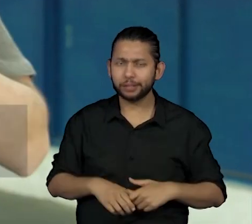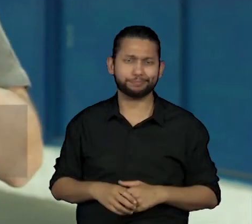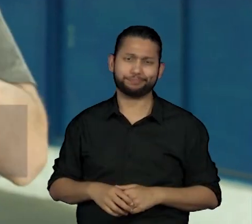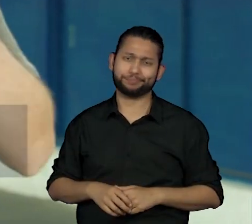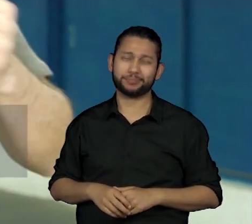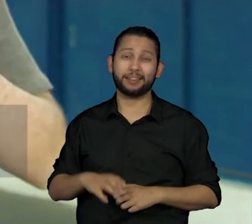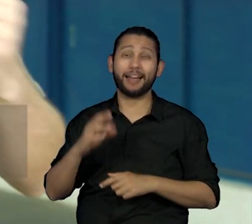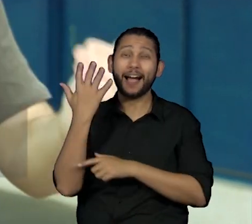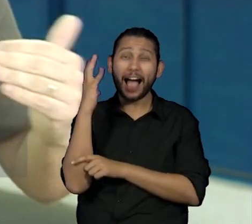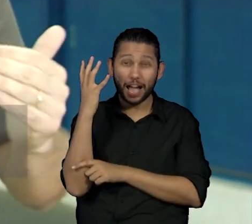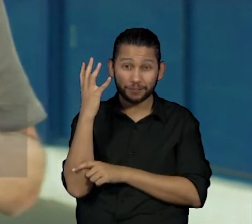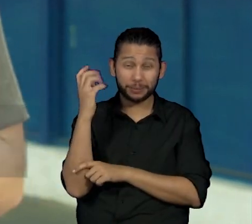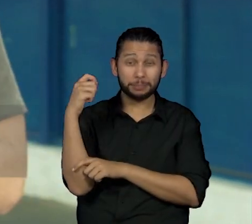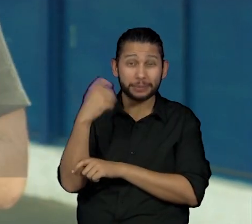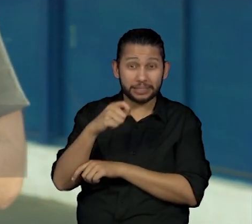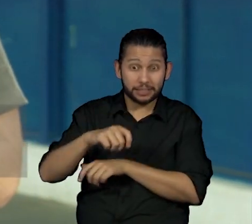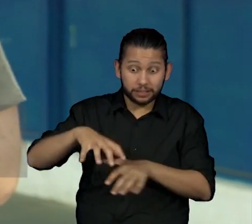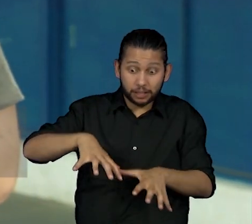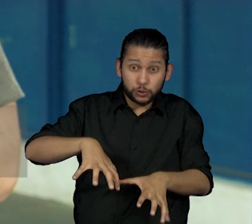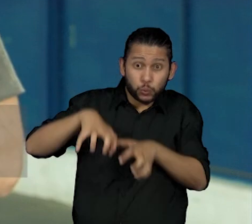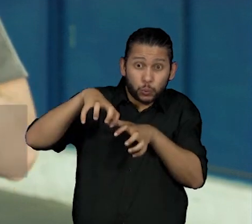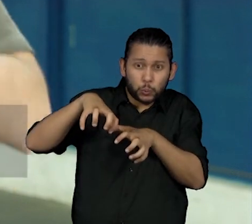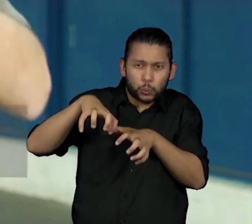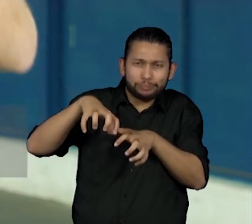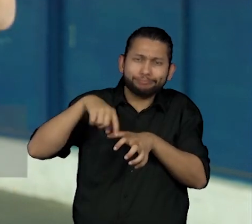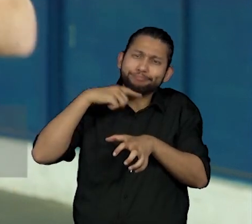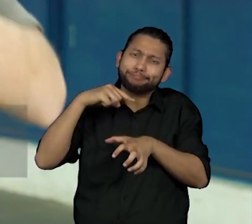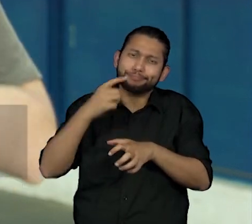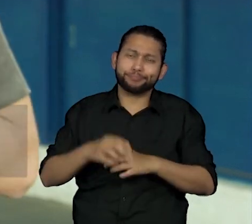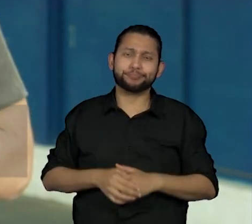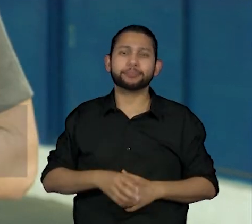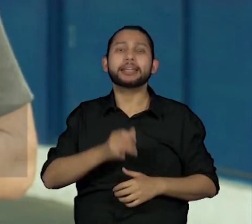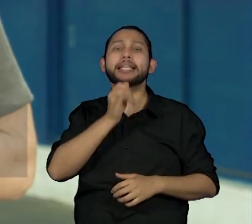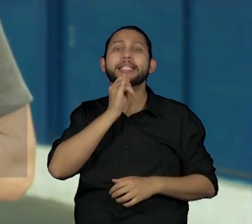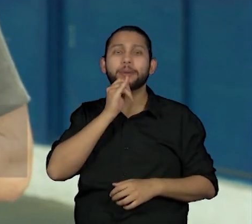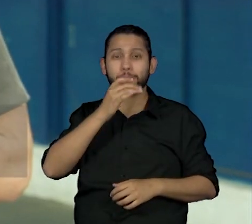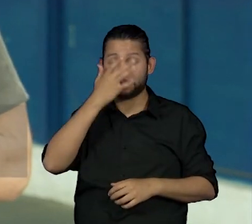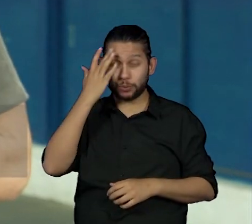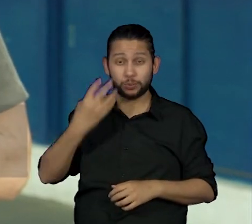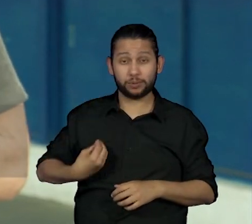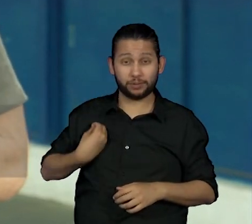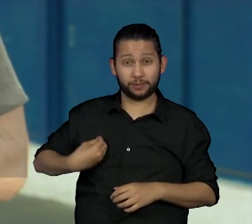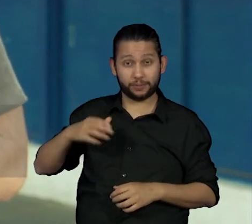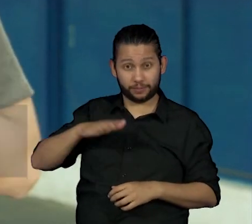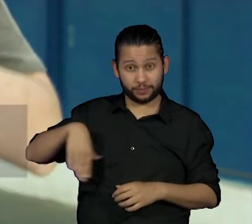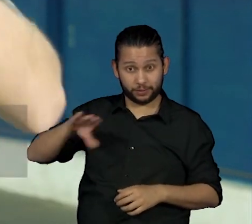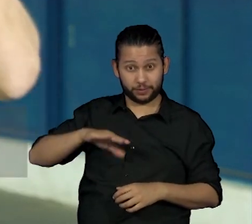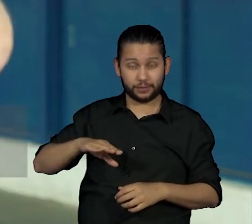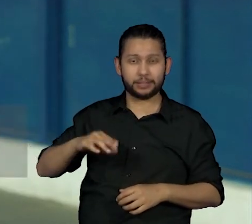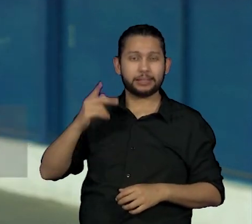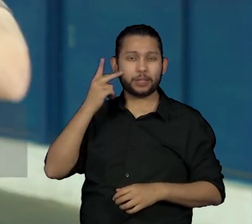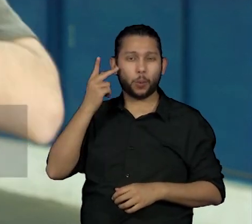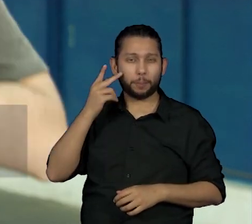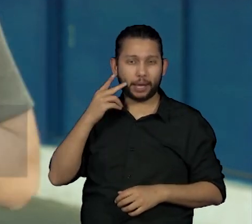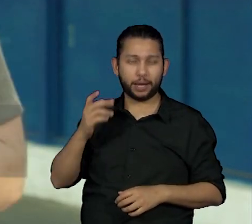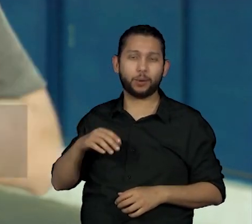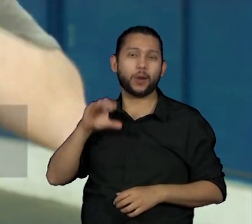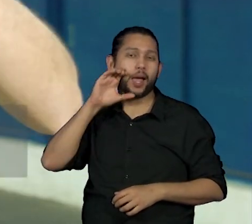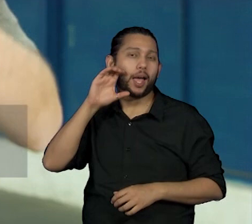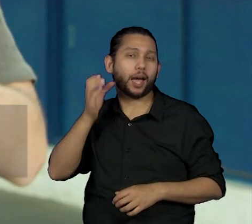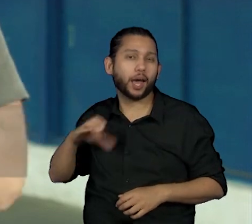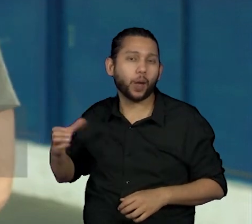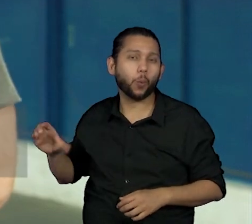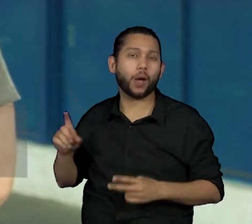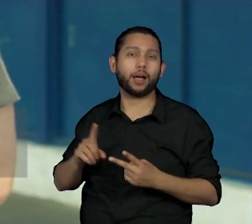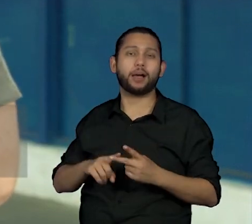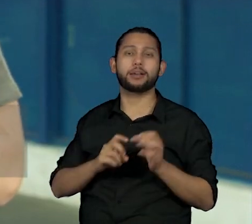árvore pode segurar totalmente esse solo. Vê como exemplo aí as populações que moram no litoral norte de São Paulo, Caraguatatuba,